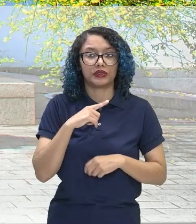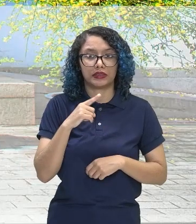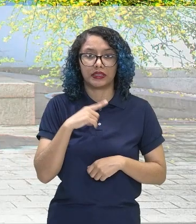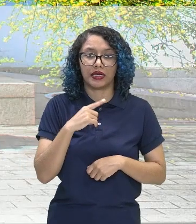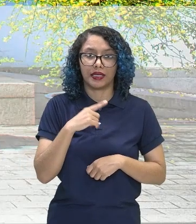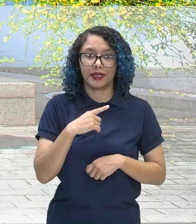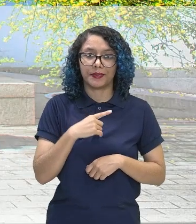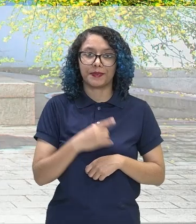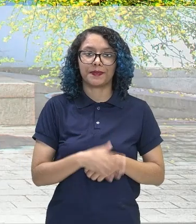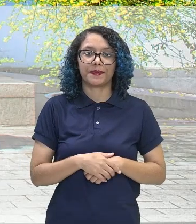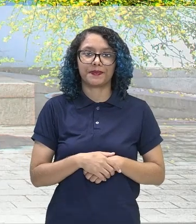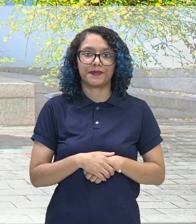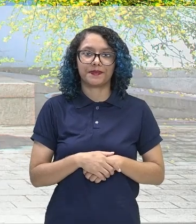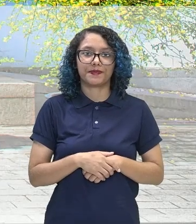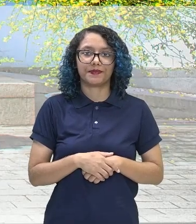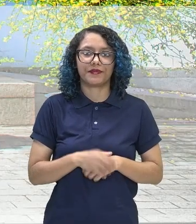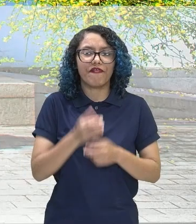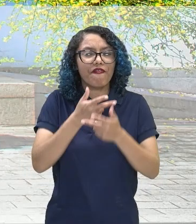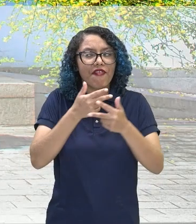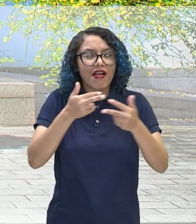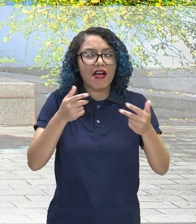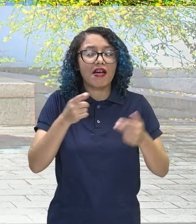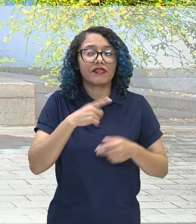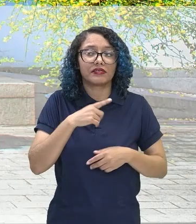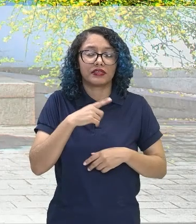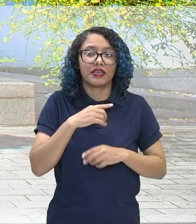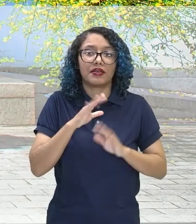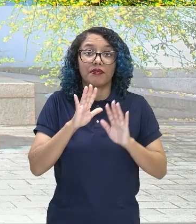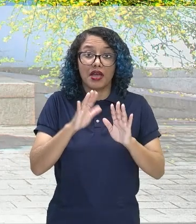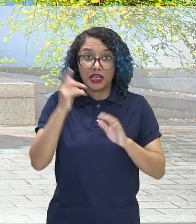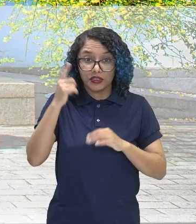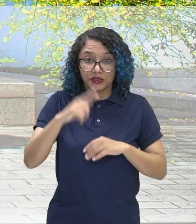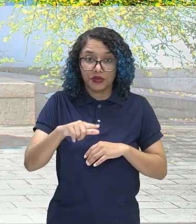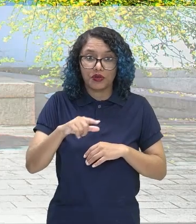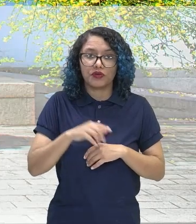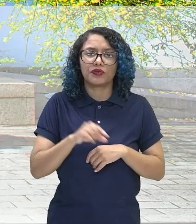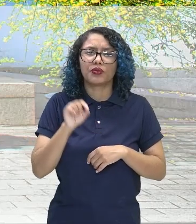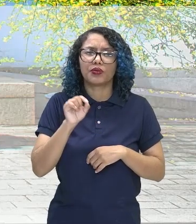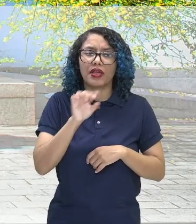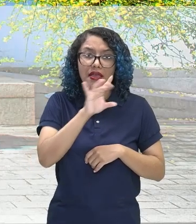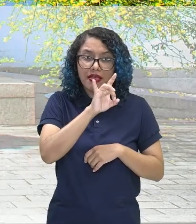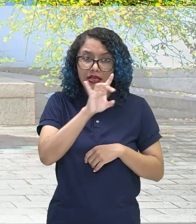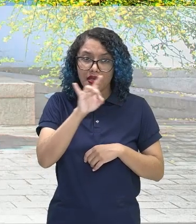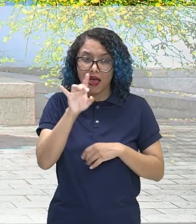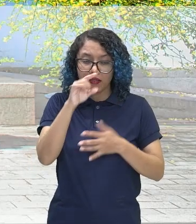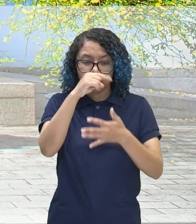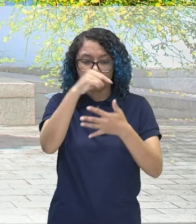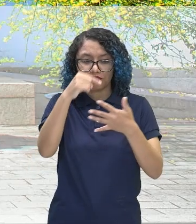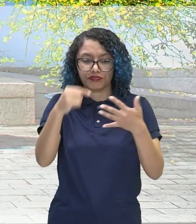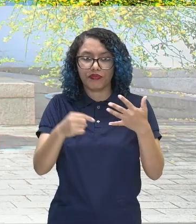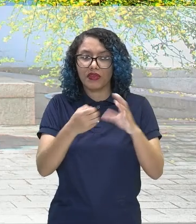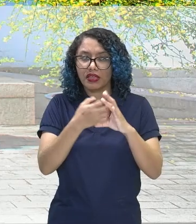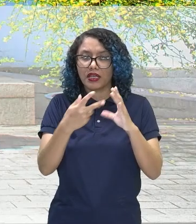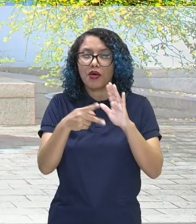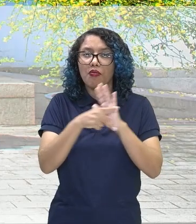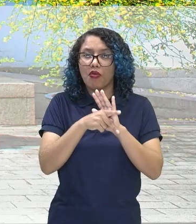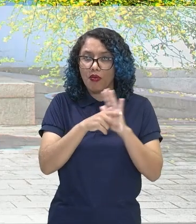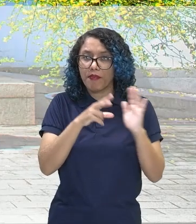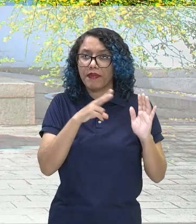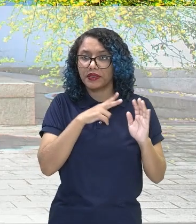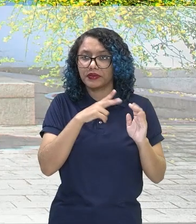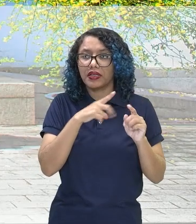do Kung Fu. Existem muitos. Lembrando, mais uma vez, que cada um tem a sua própria característica e a sua